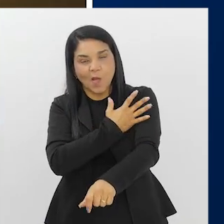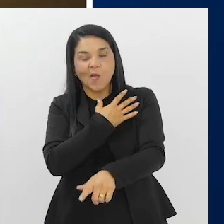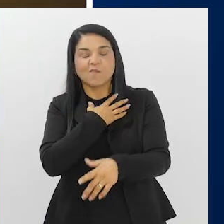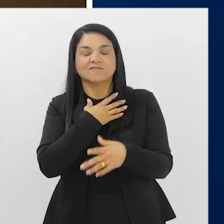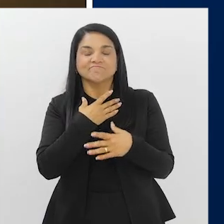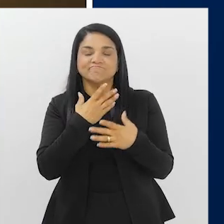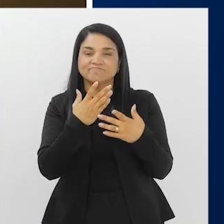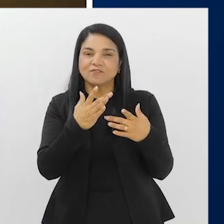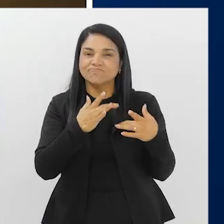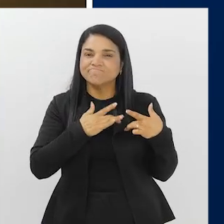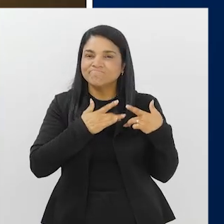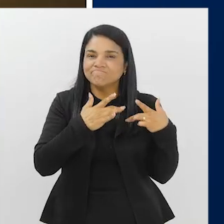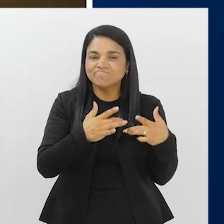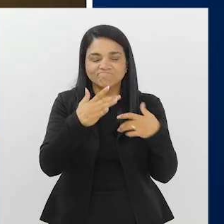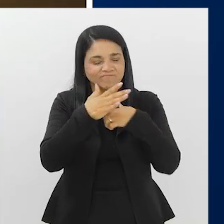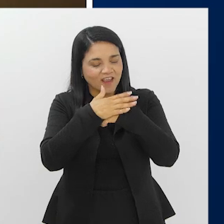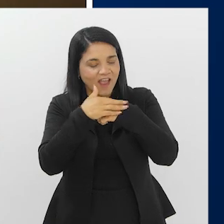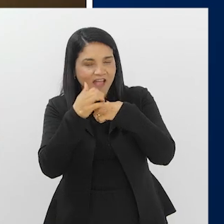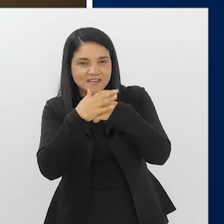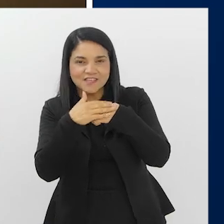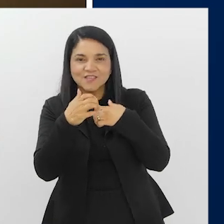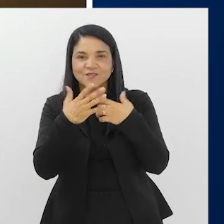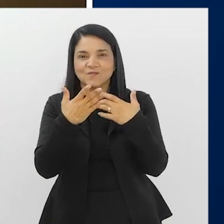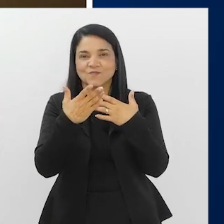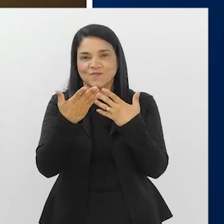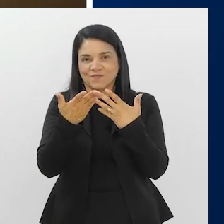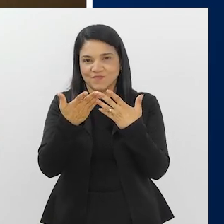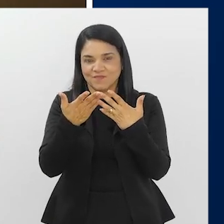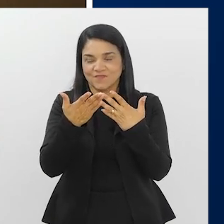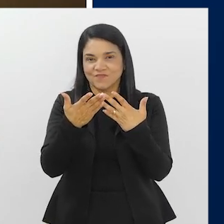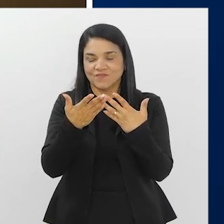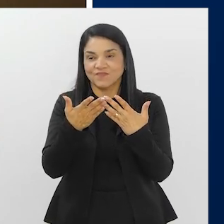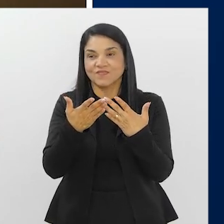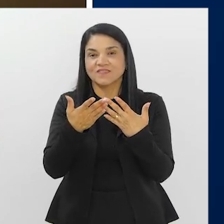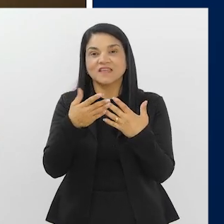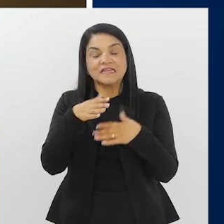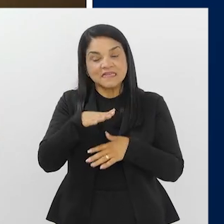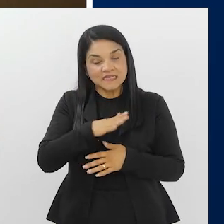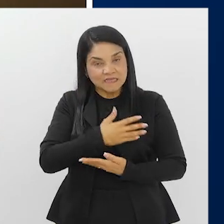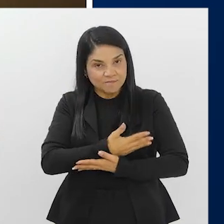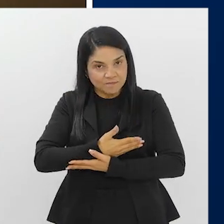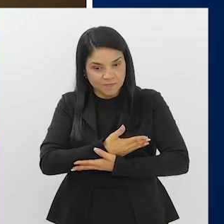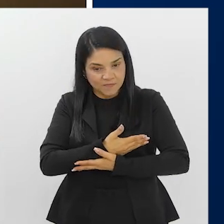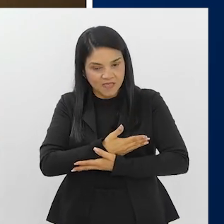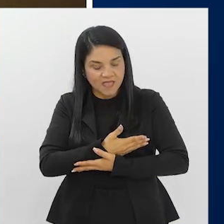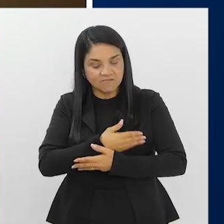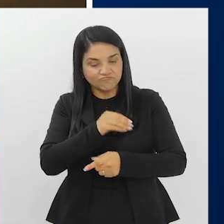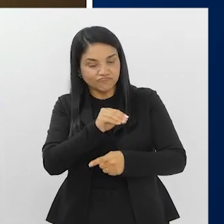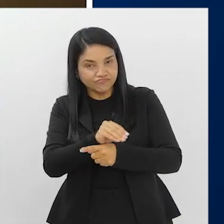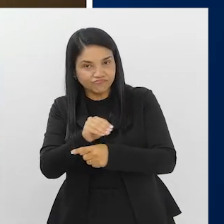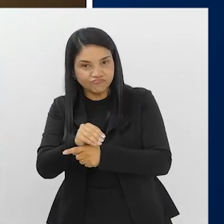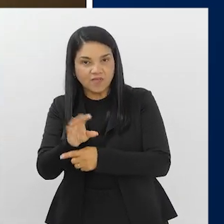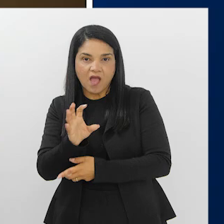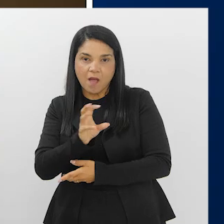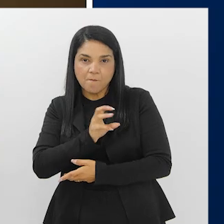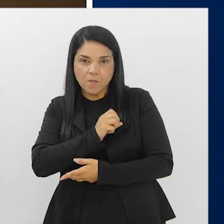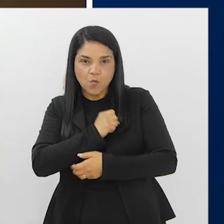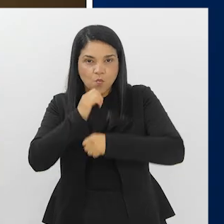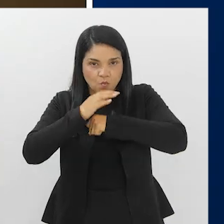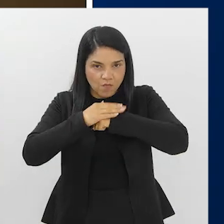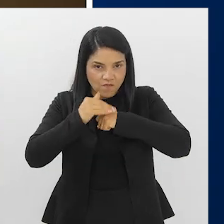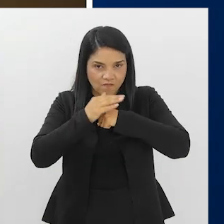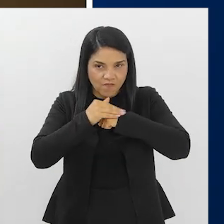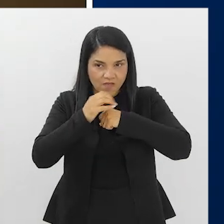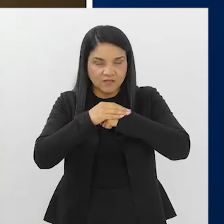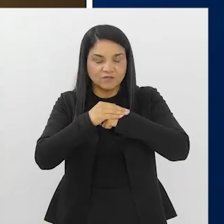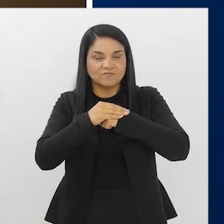de amor, é uma forma de carinho, é uma forma de afeto. Então, assim, crianças que são criadas com amor e afeto, quanto mais